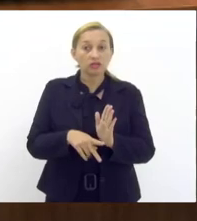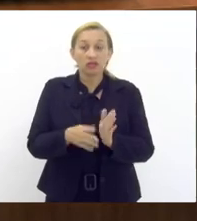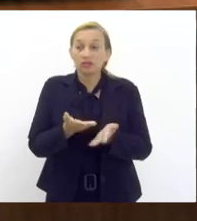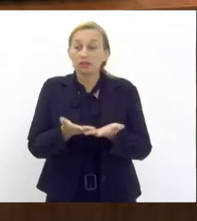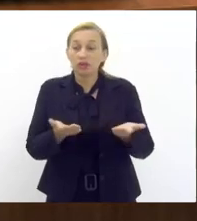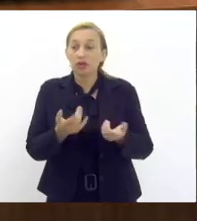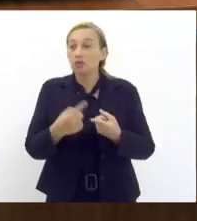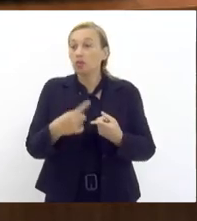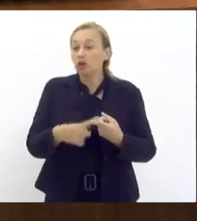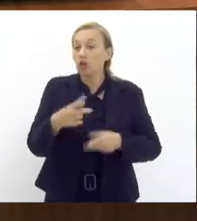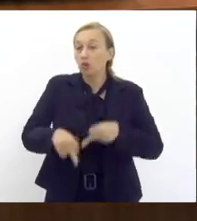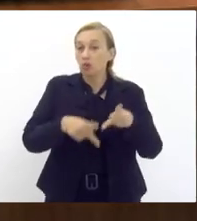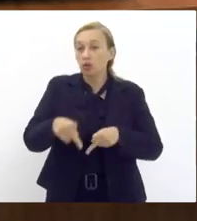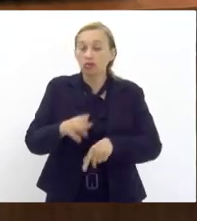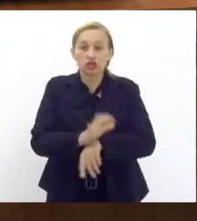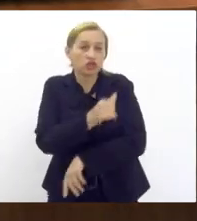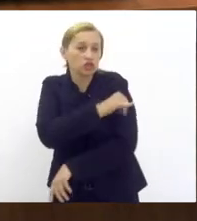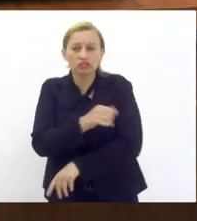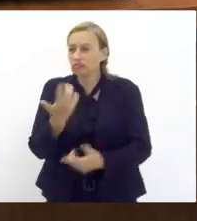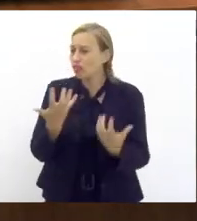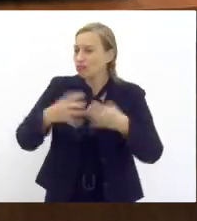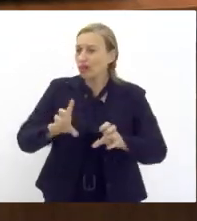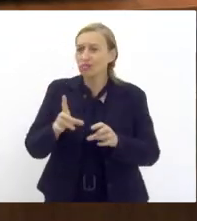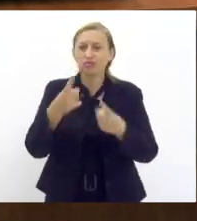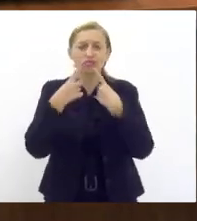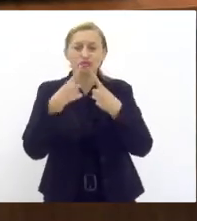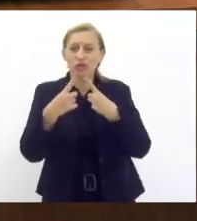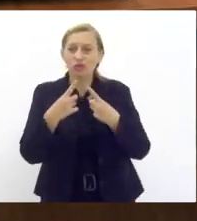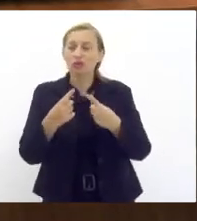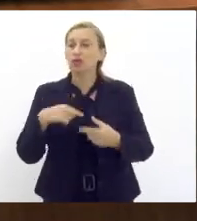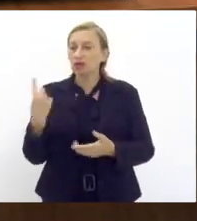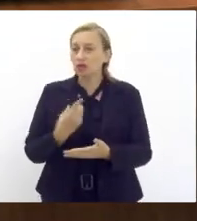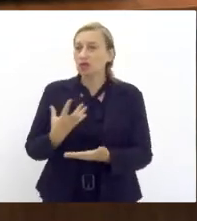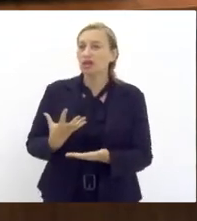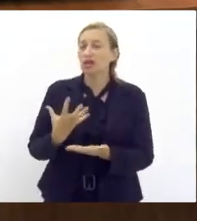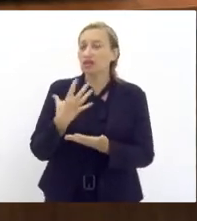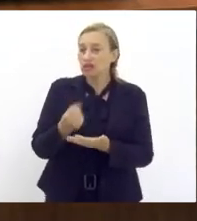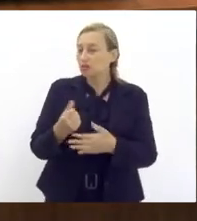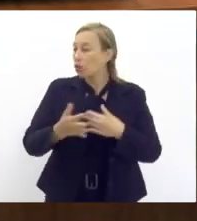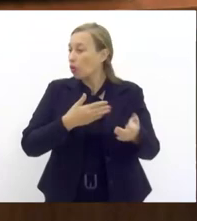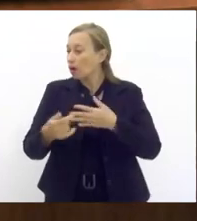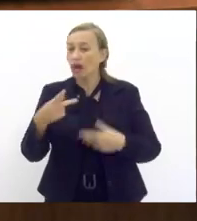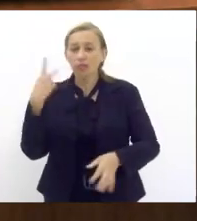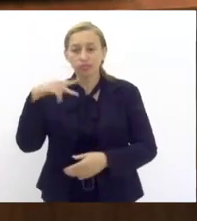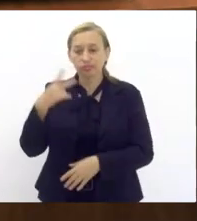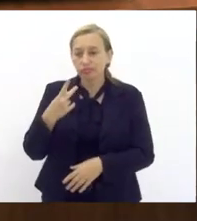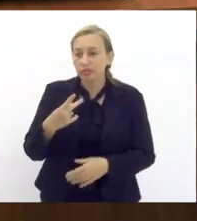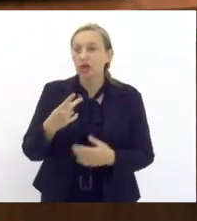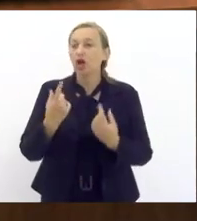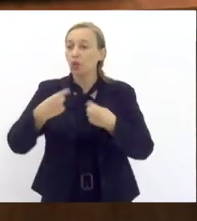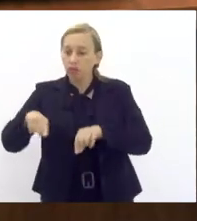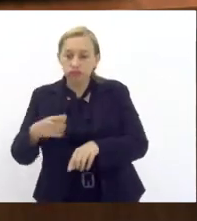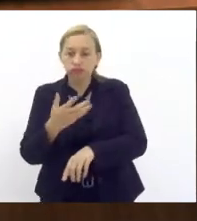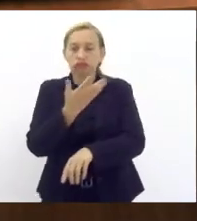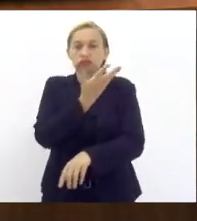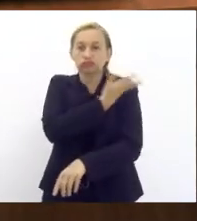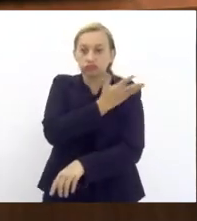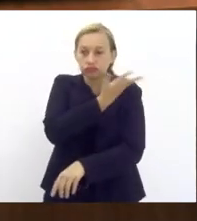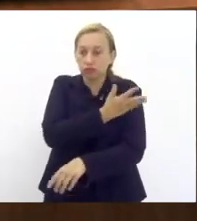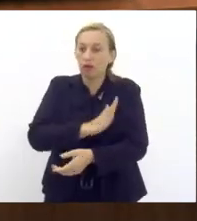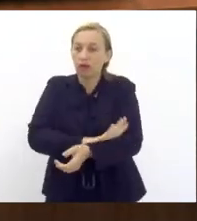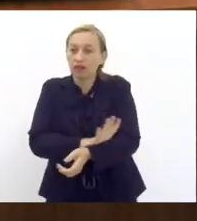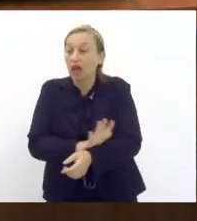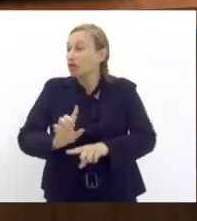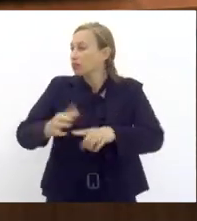representação popular do Rio de Janeiro não quer esse tipo de discussão. A gente é favorável à adoção de qualquer política pública contra preconceito, contra racismo. Agora, a gente não